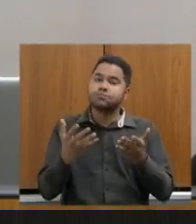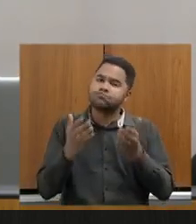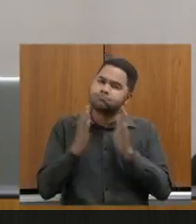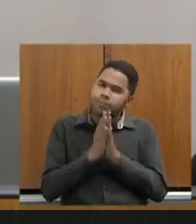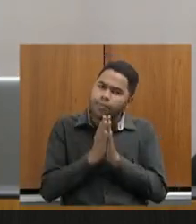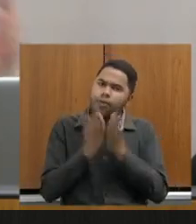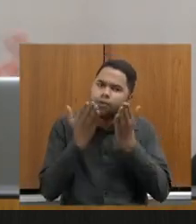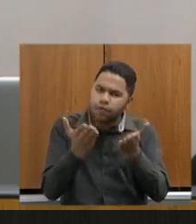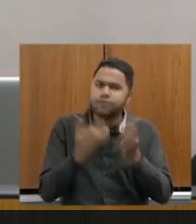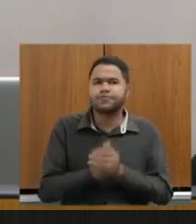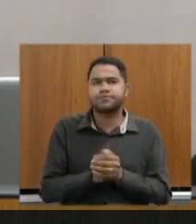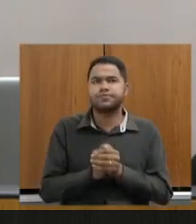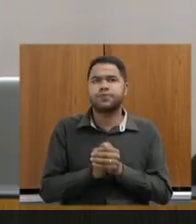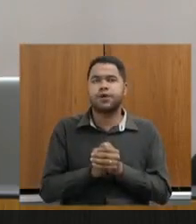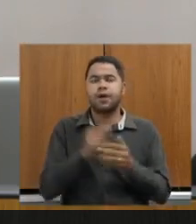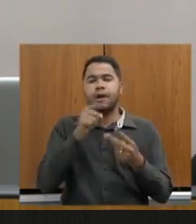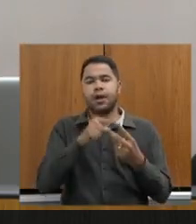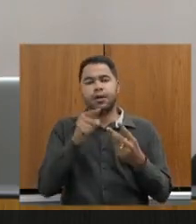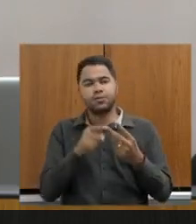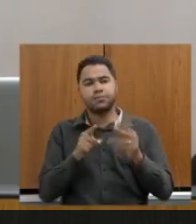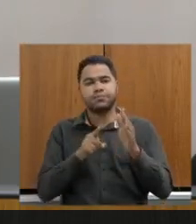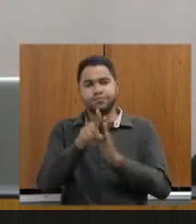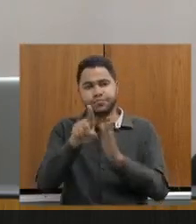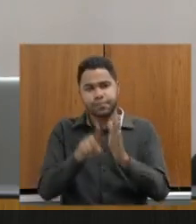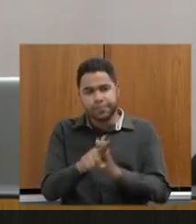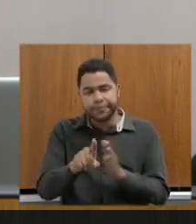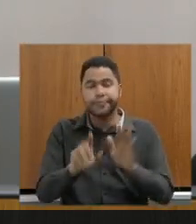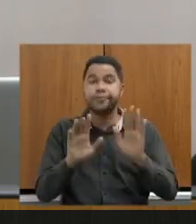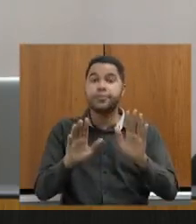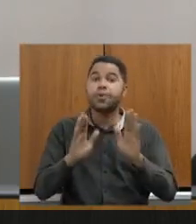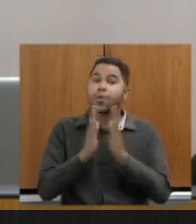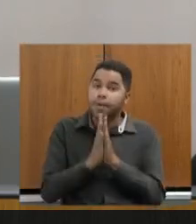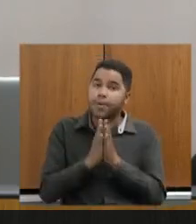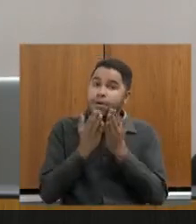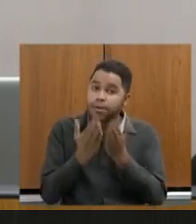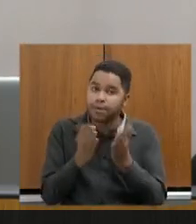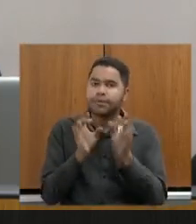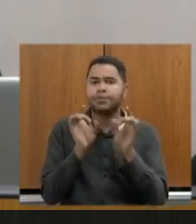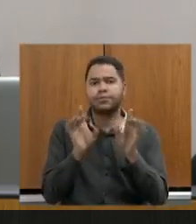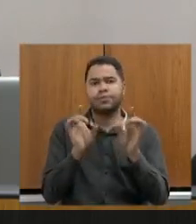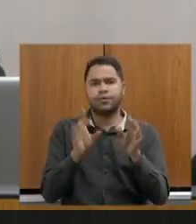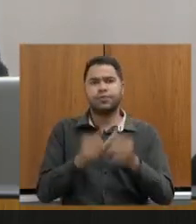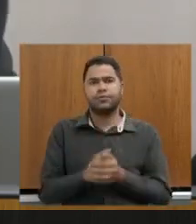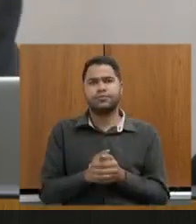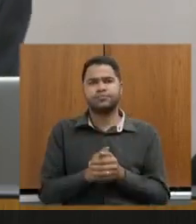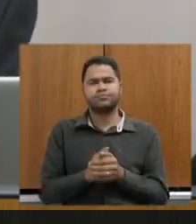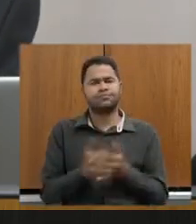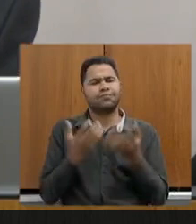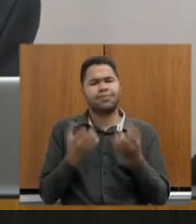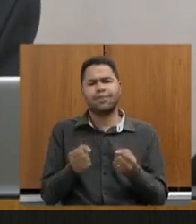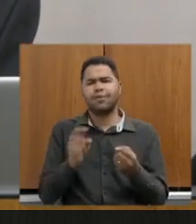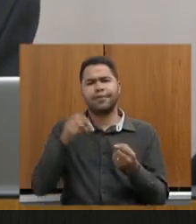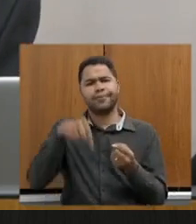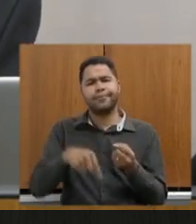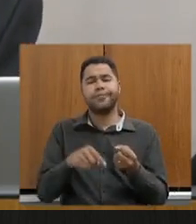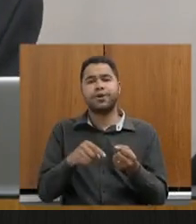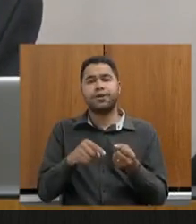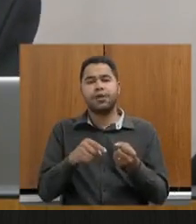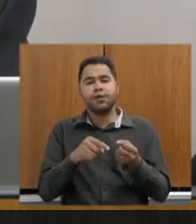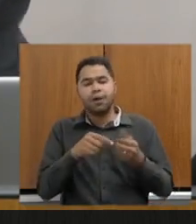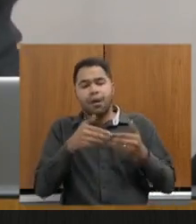sapelo buchão né fica aqui as duas primeiras perguntas mais um apelo especial não deixe essa pasta